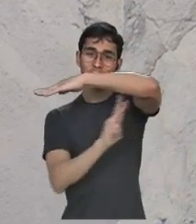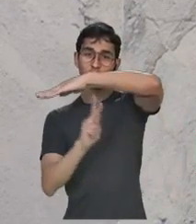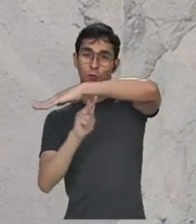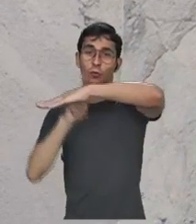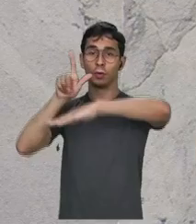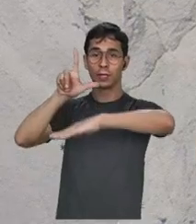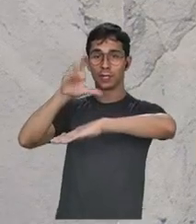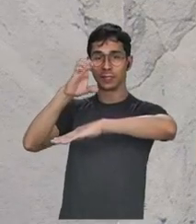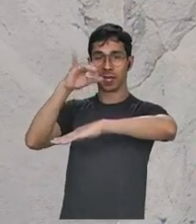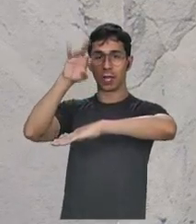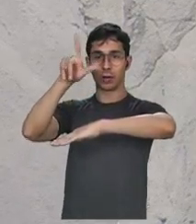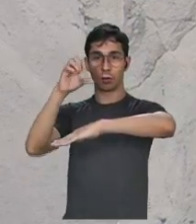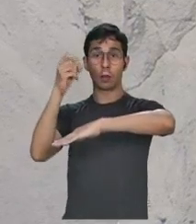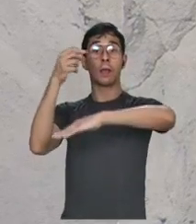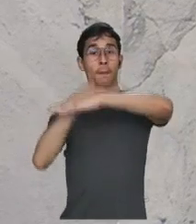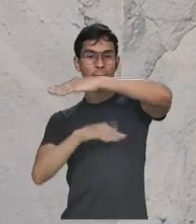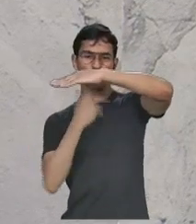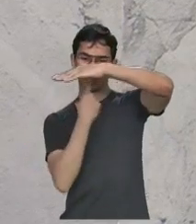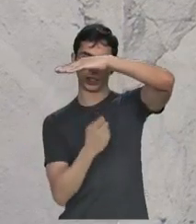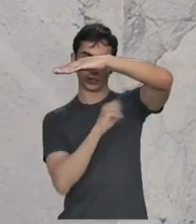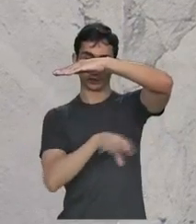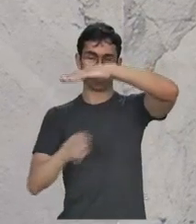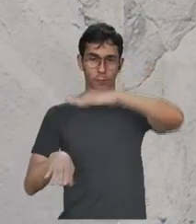glicério muito obrigado senhor presidente descumpriu tempo excedido